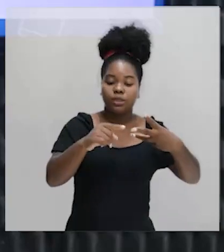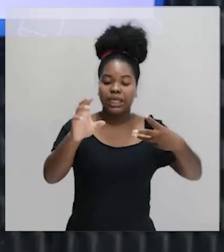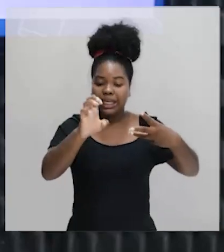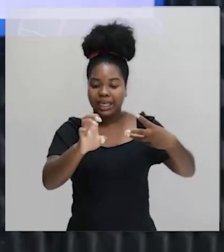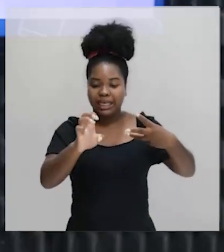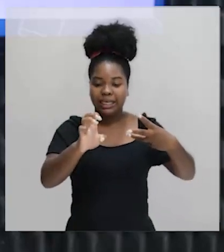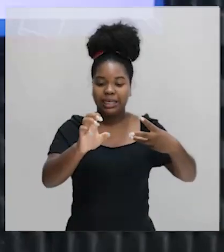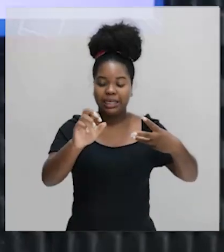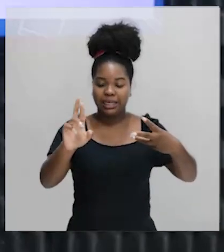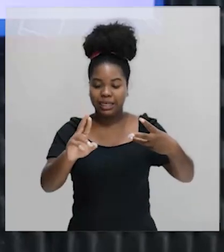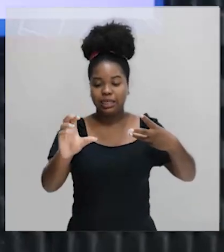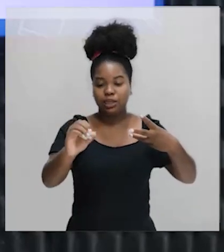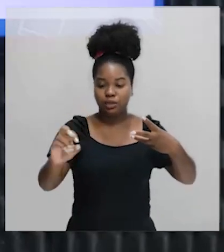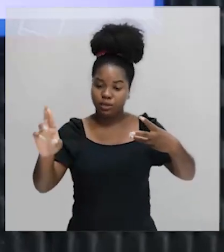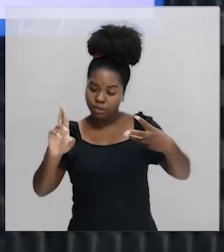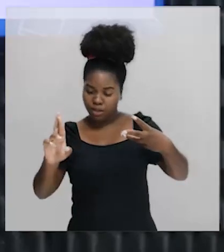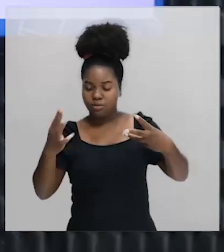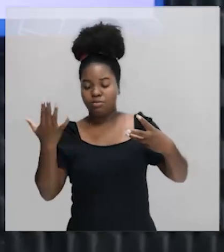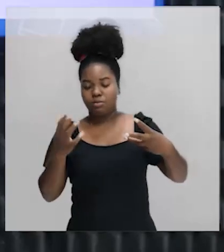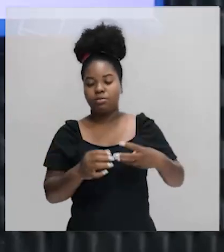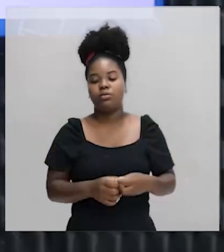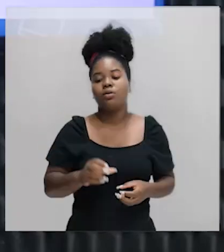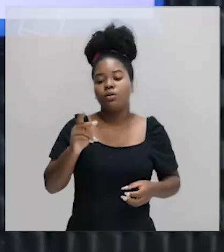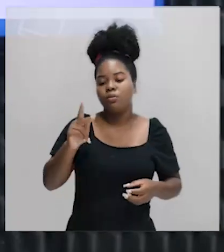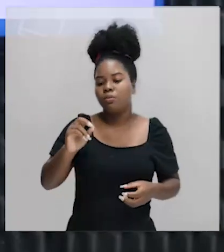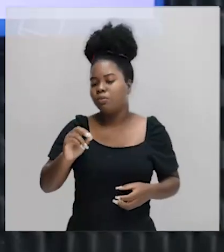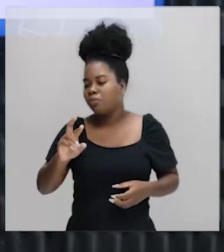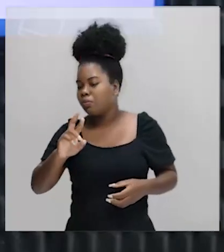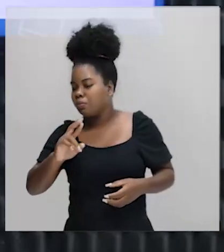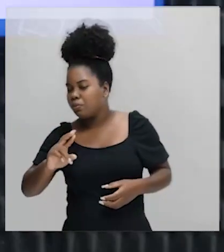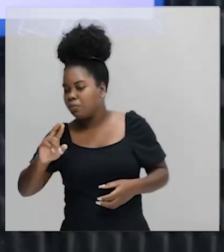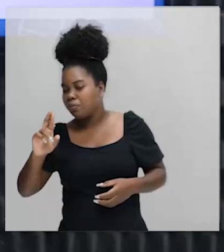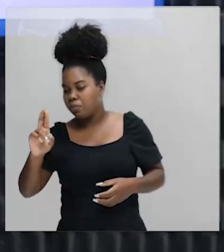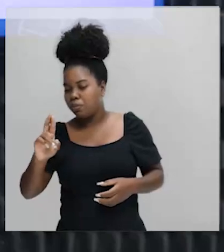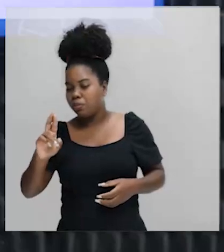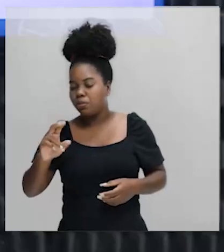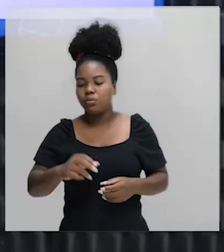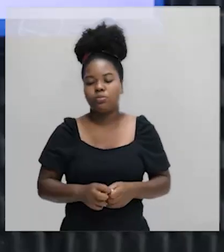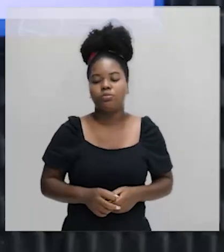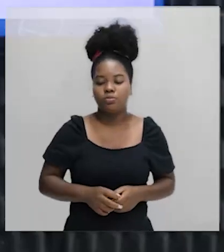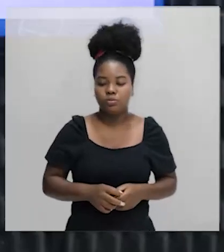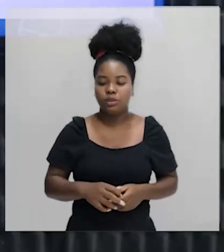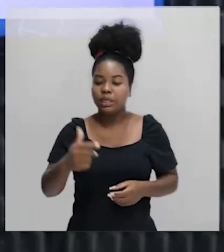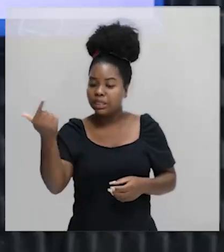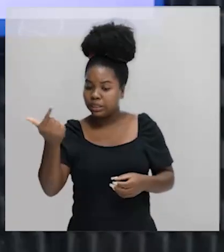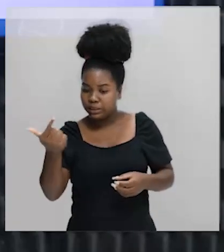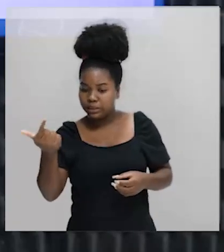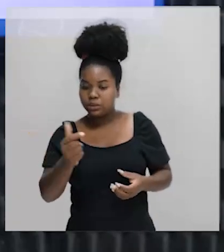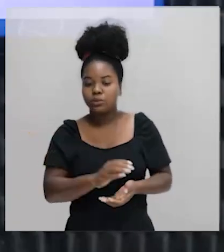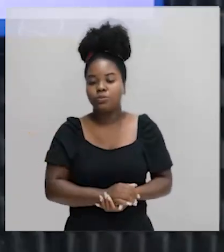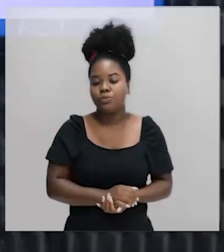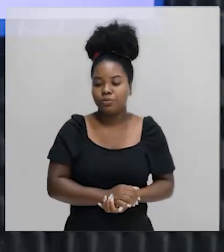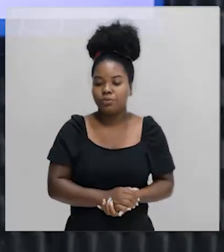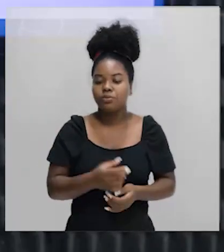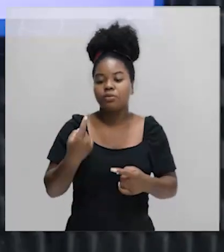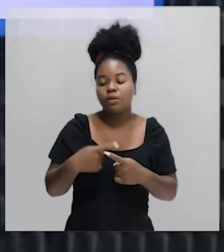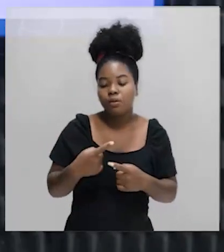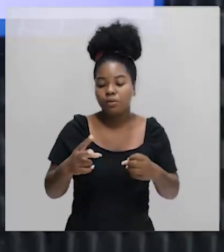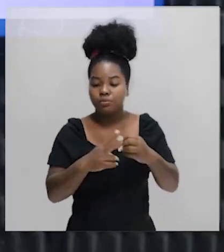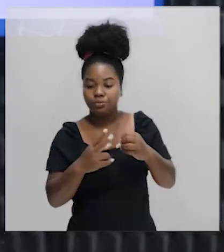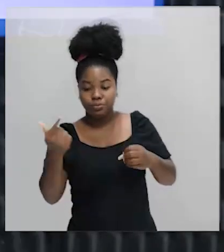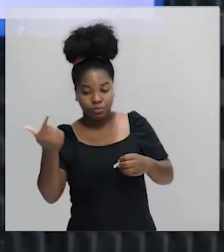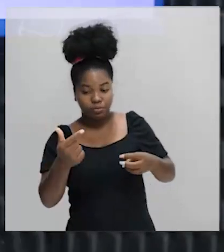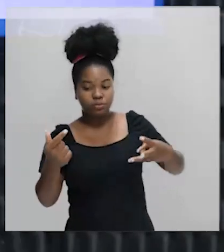depor. Por que os verbos como pôr, sobrepor, eles ficam na segunda classificação? Eles ficam como verbos da